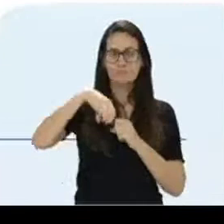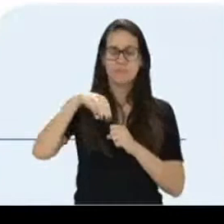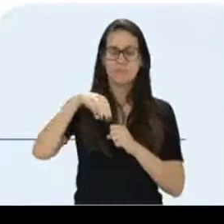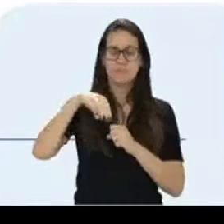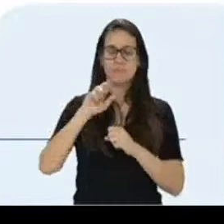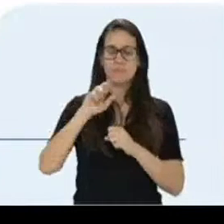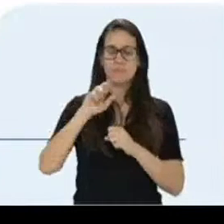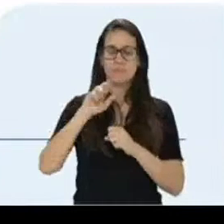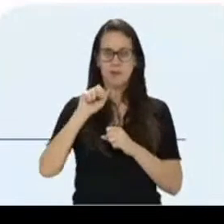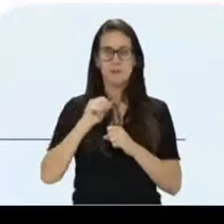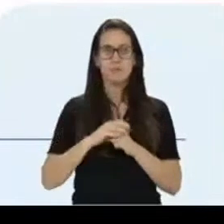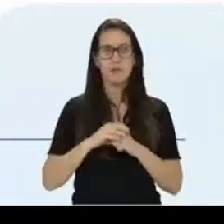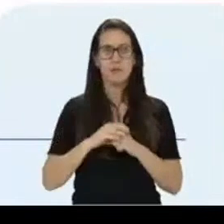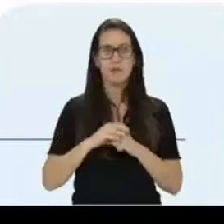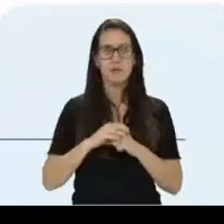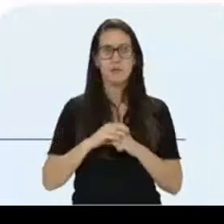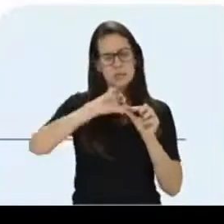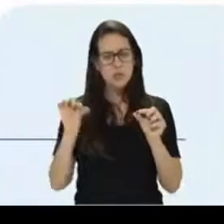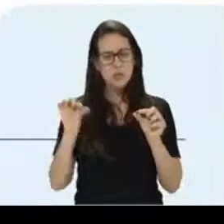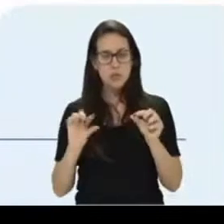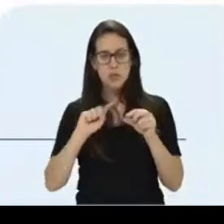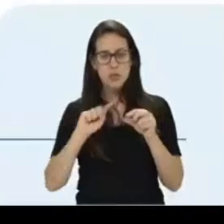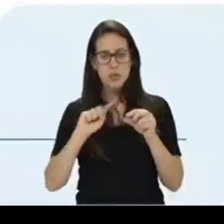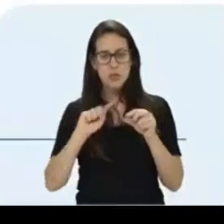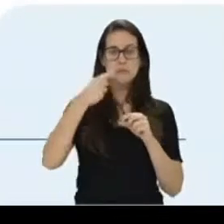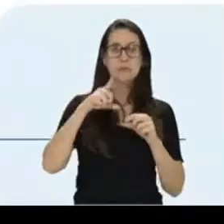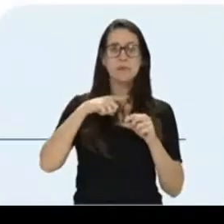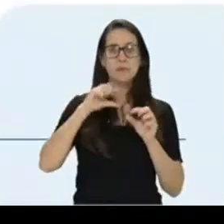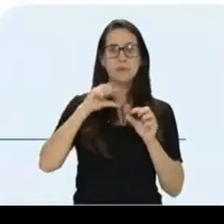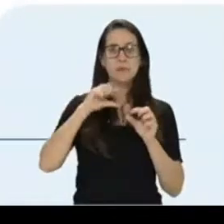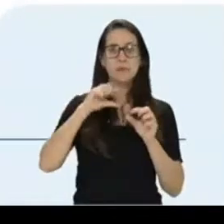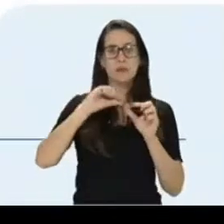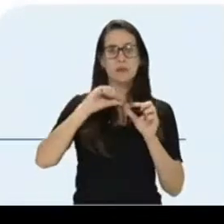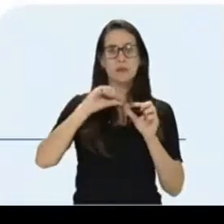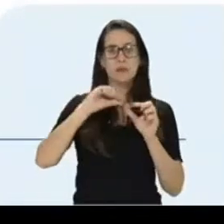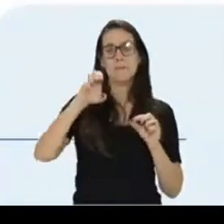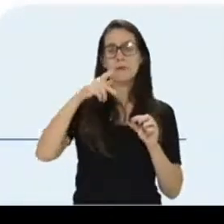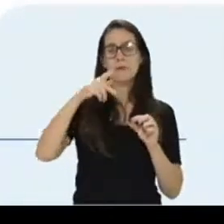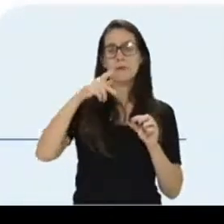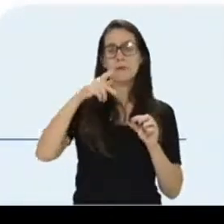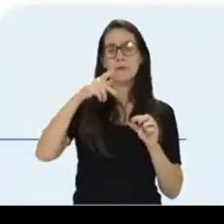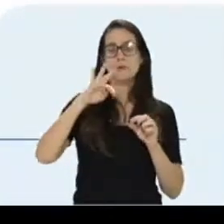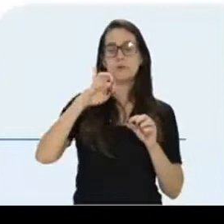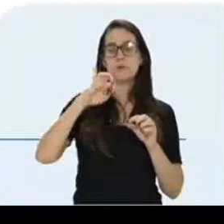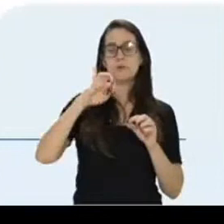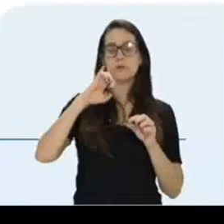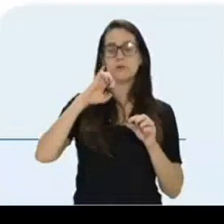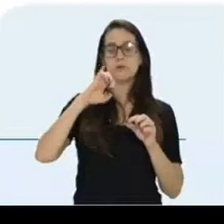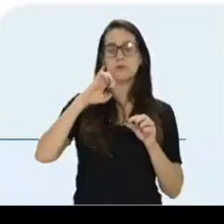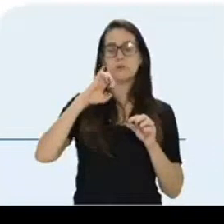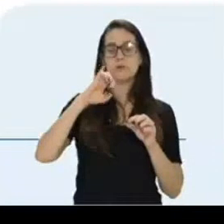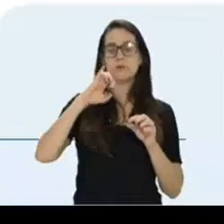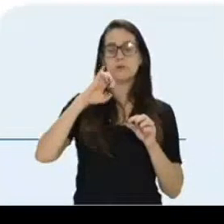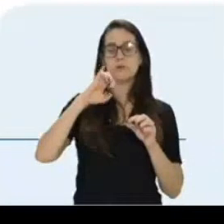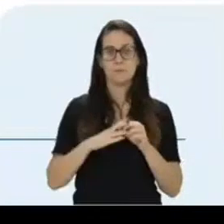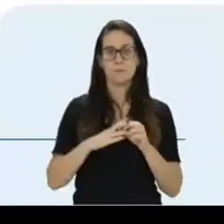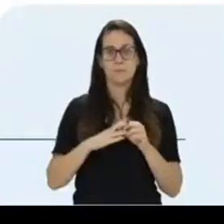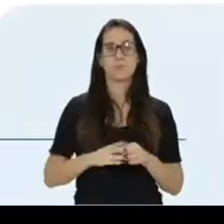membrana plasmática. E acima dessa membrana eu tenho a camada de peptídeo glicano. Isso numa célula